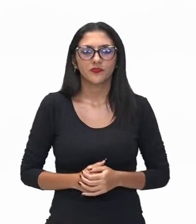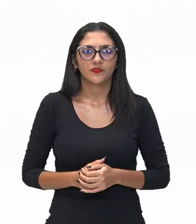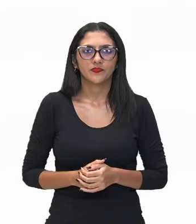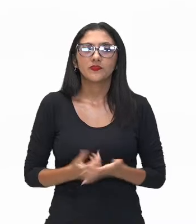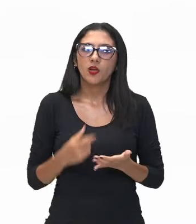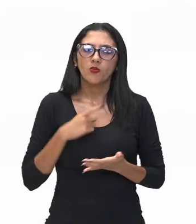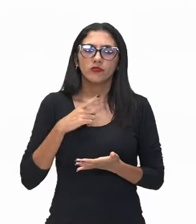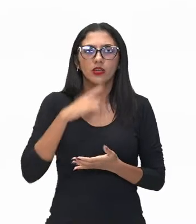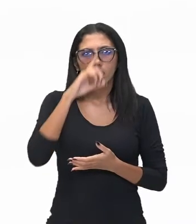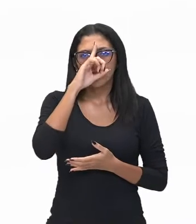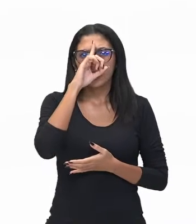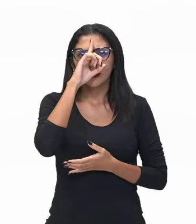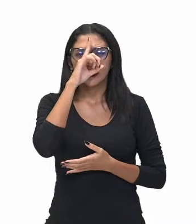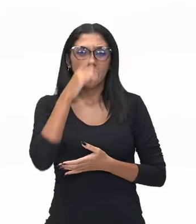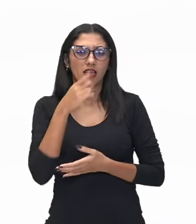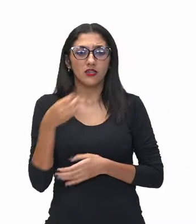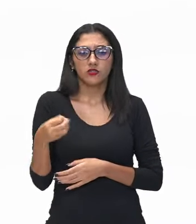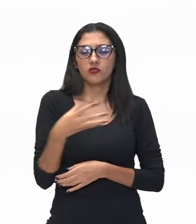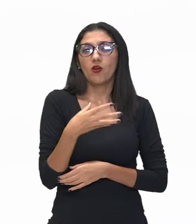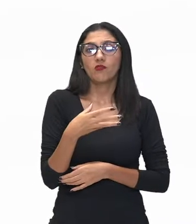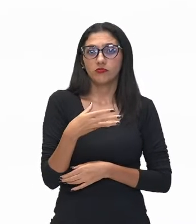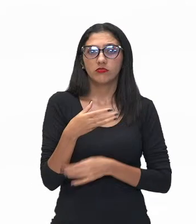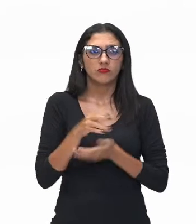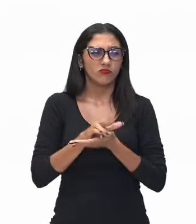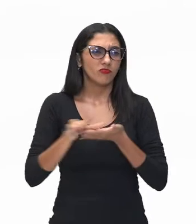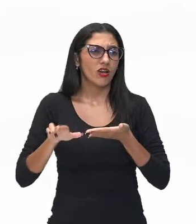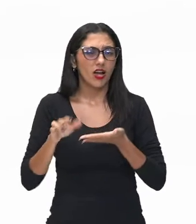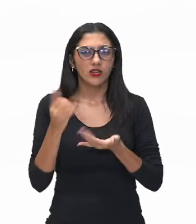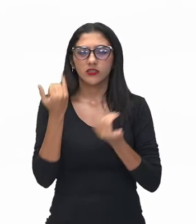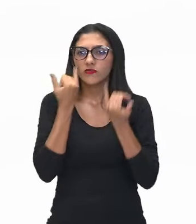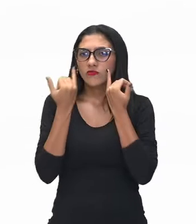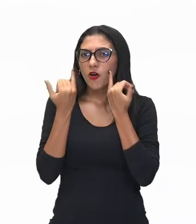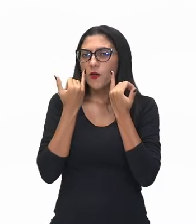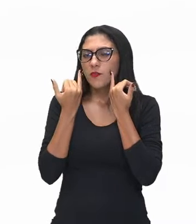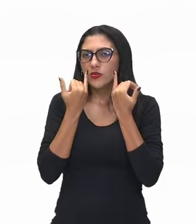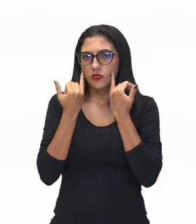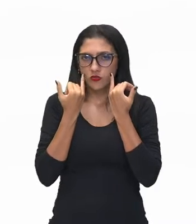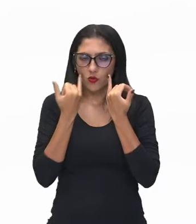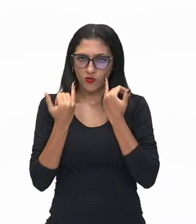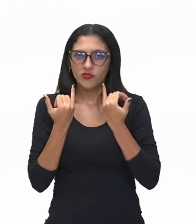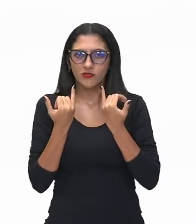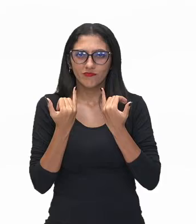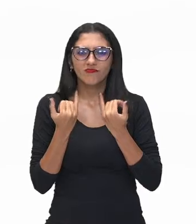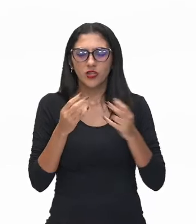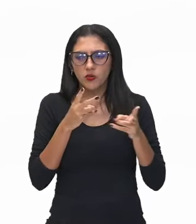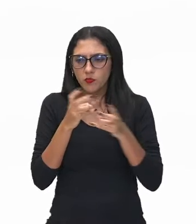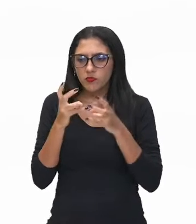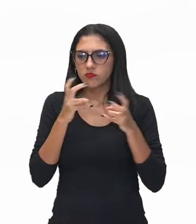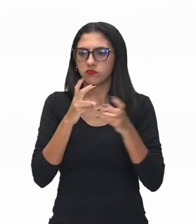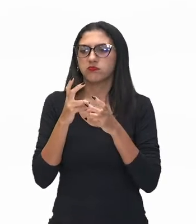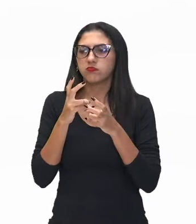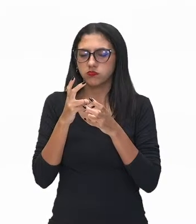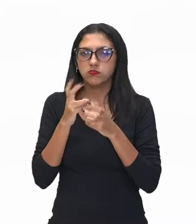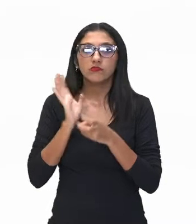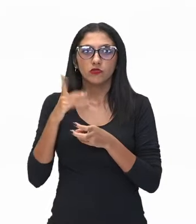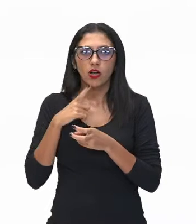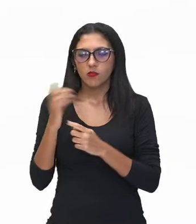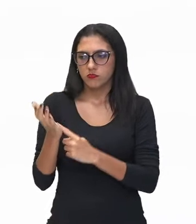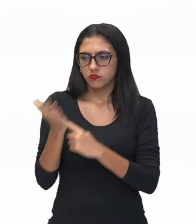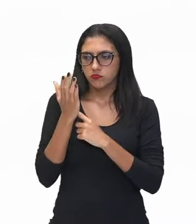raciocinar, né, em cima das informações que estão explícitas, para